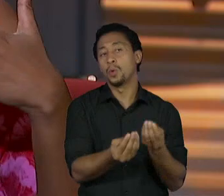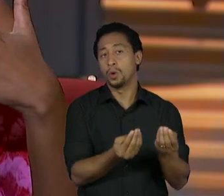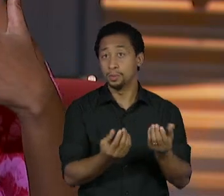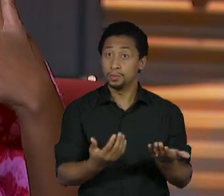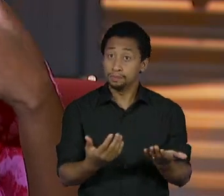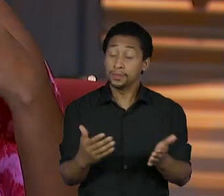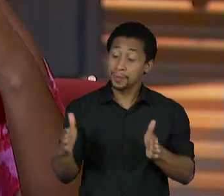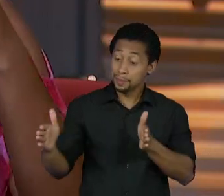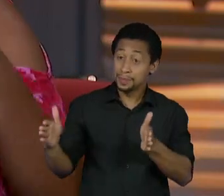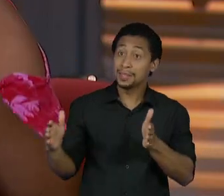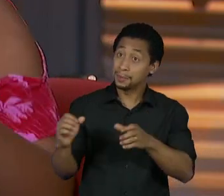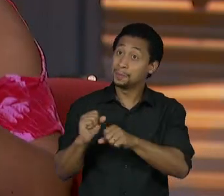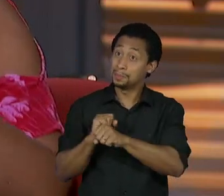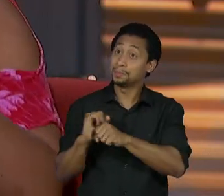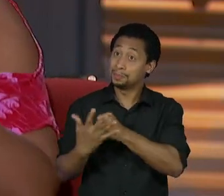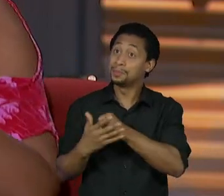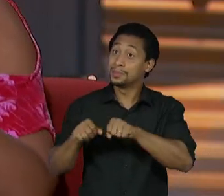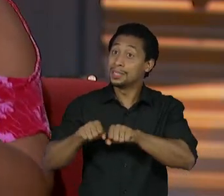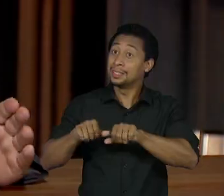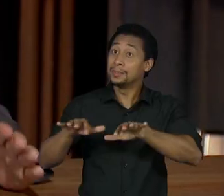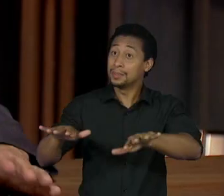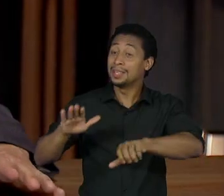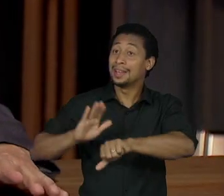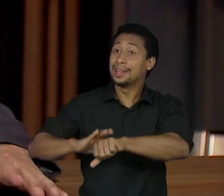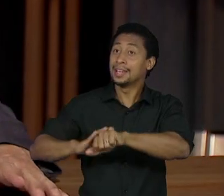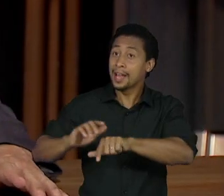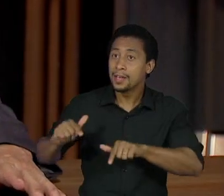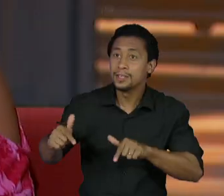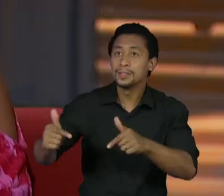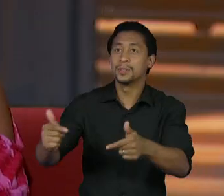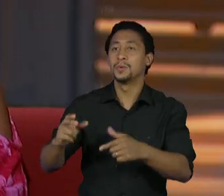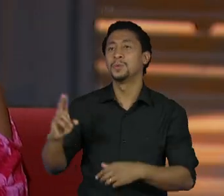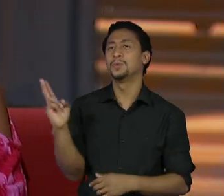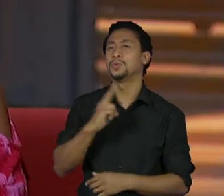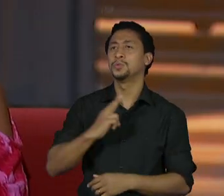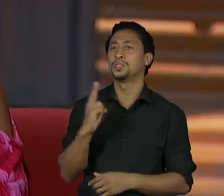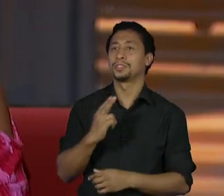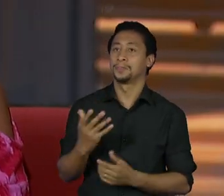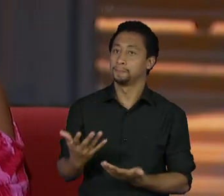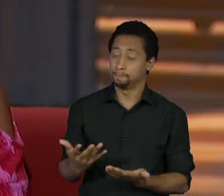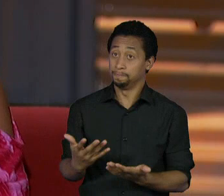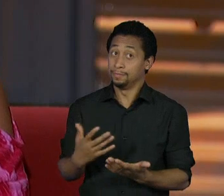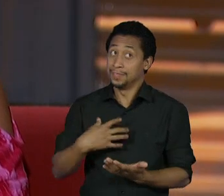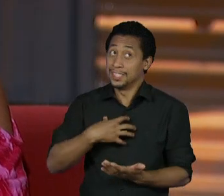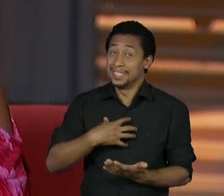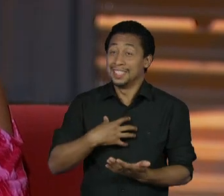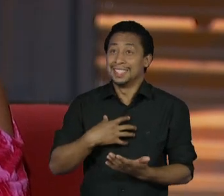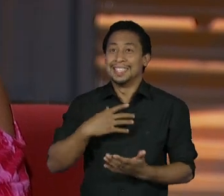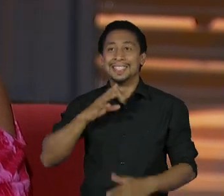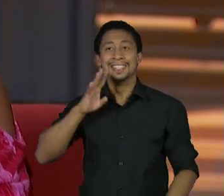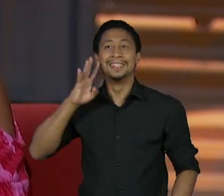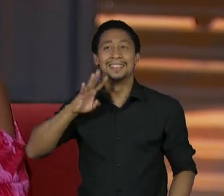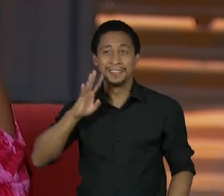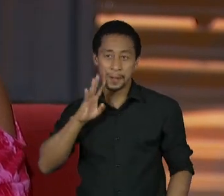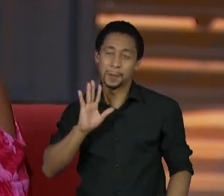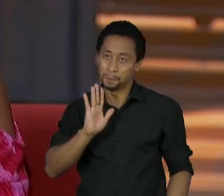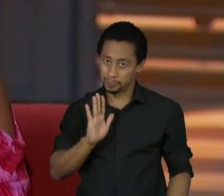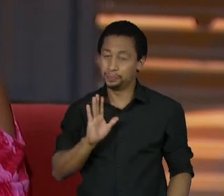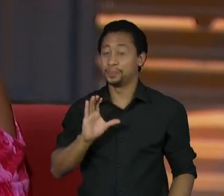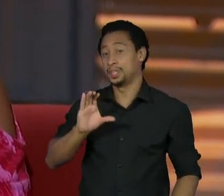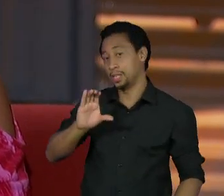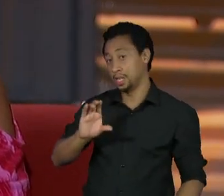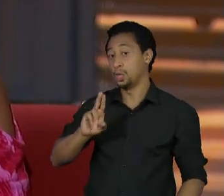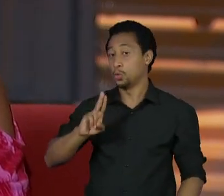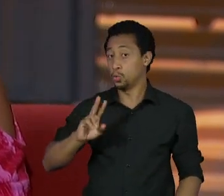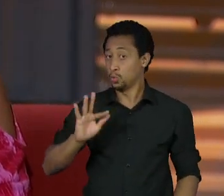da pandemia, nas ações mesmo de solidariedade. Exato. Uma coisa que eu acho muito legal, assim, tanto em relação à CUFA quanto em relação